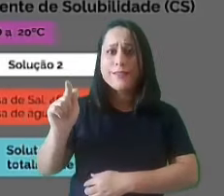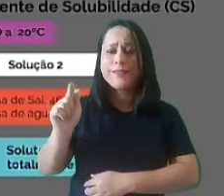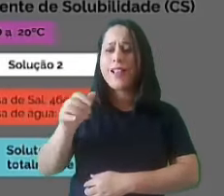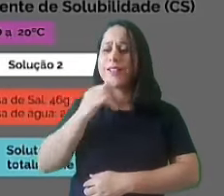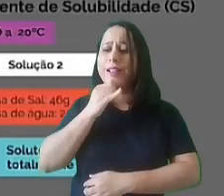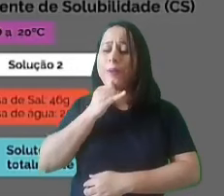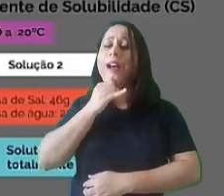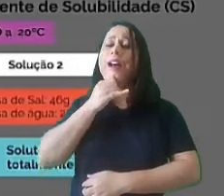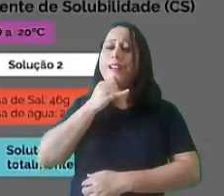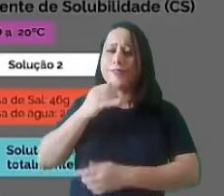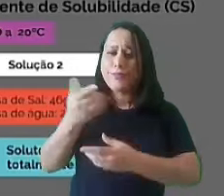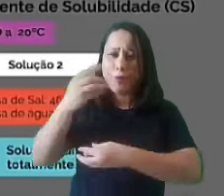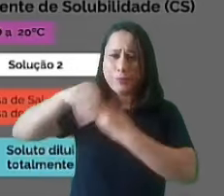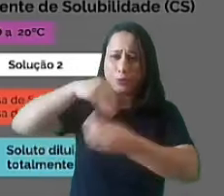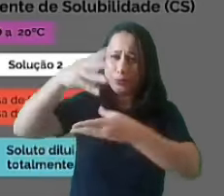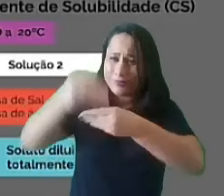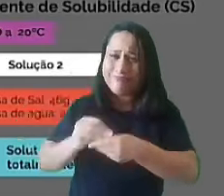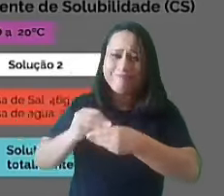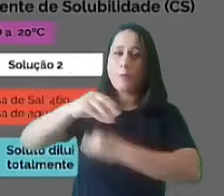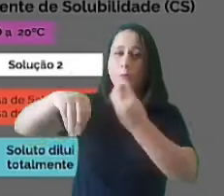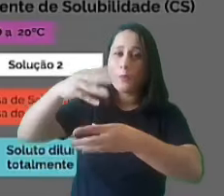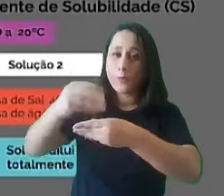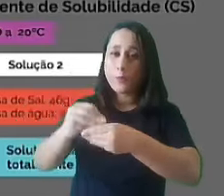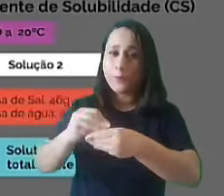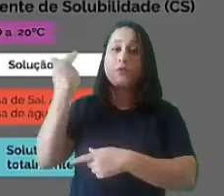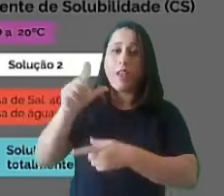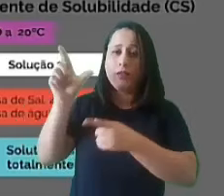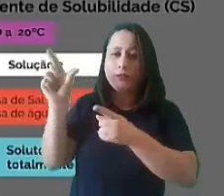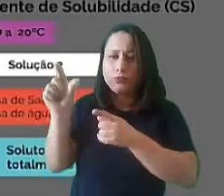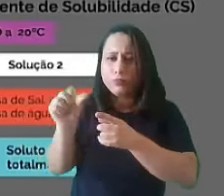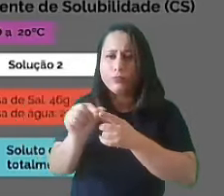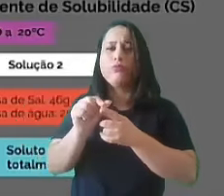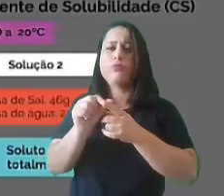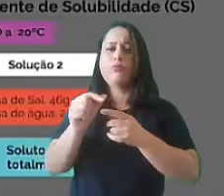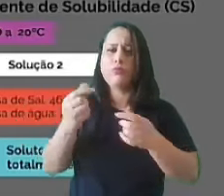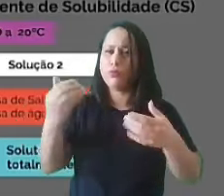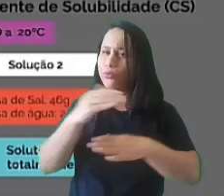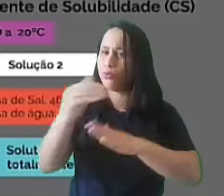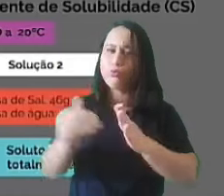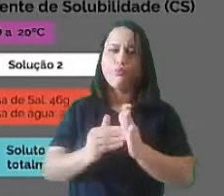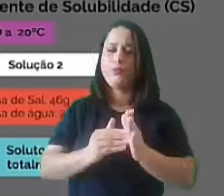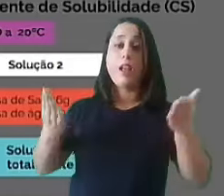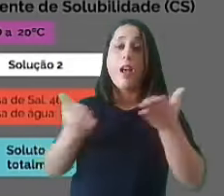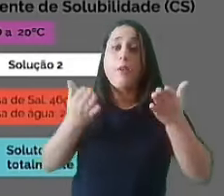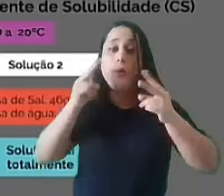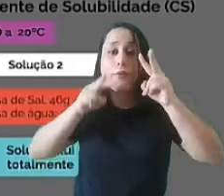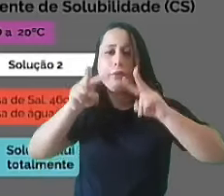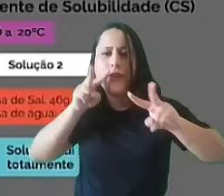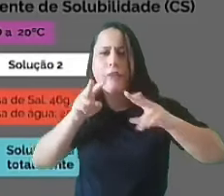Foi para 200 gramas. Então, nós ainda temos a solução